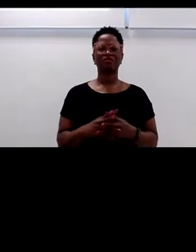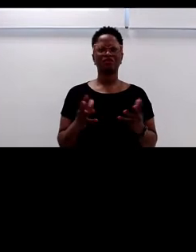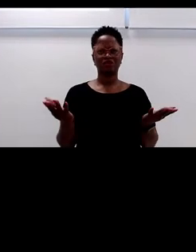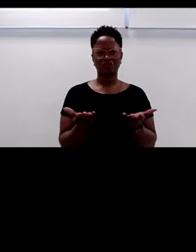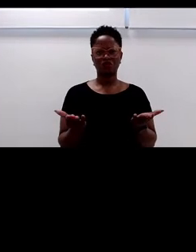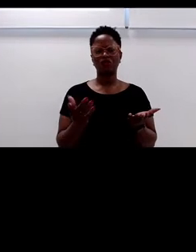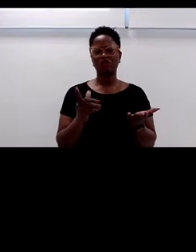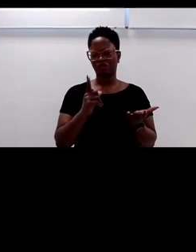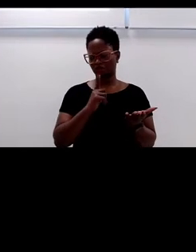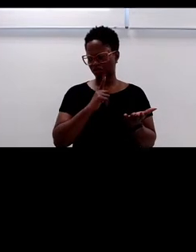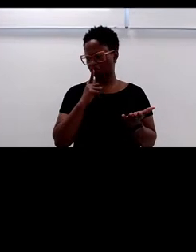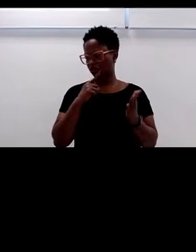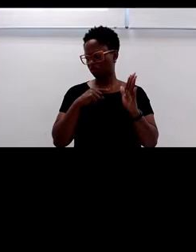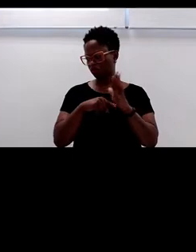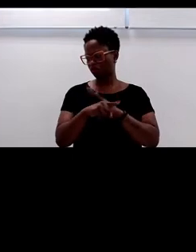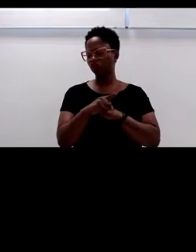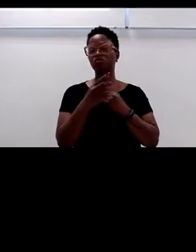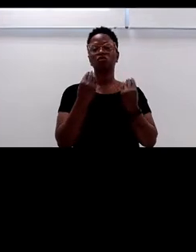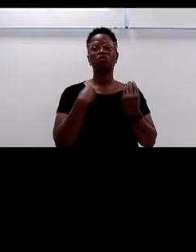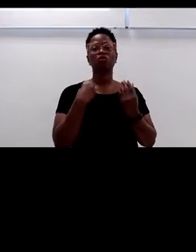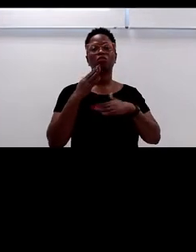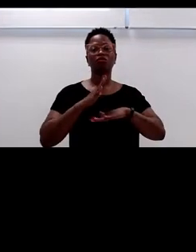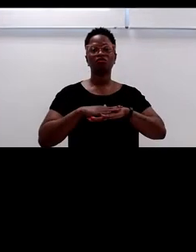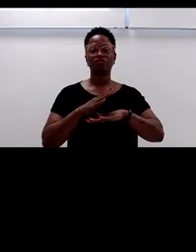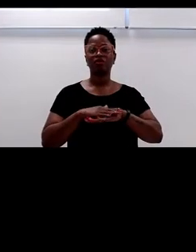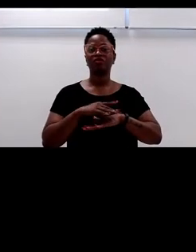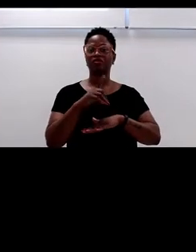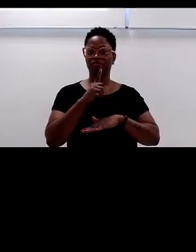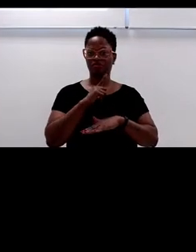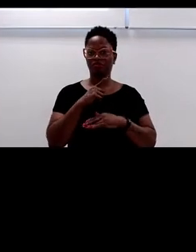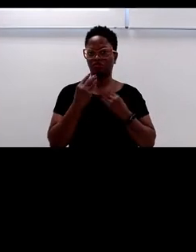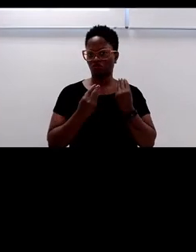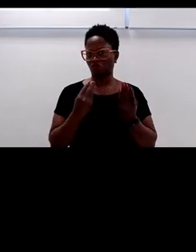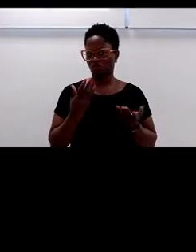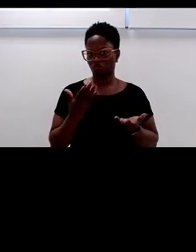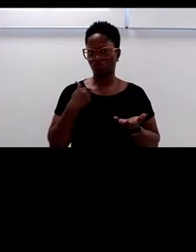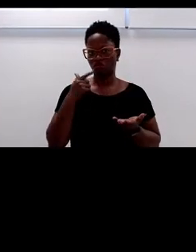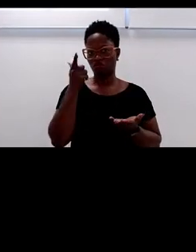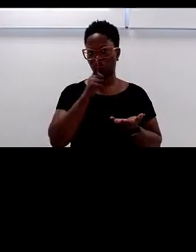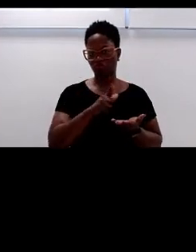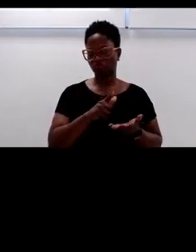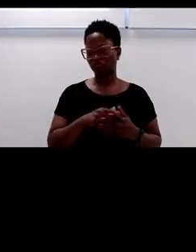Agora eu pergunto, tem teste na Bandeira para fazer?